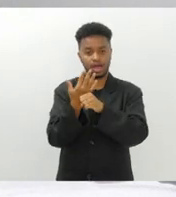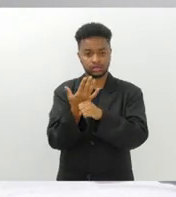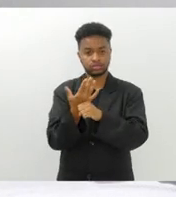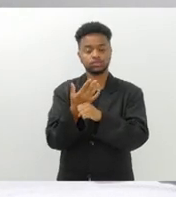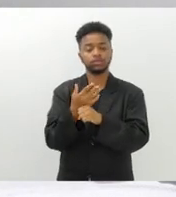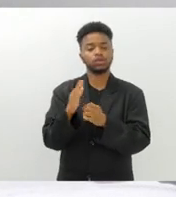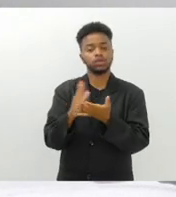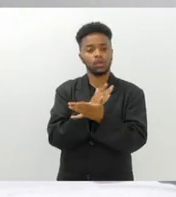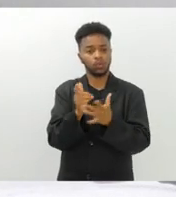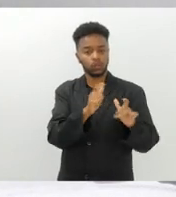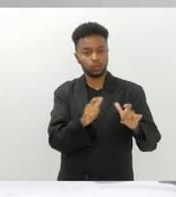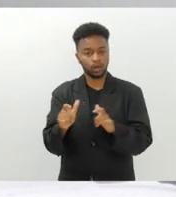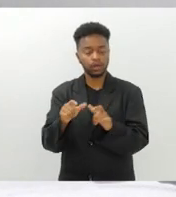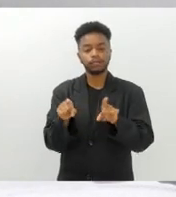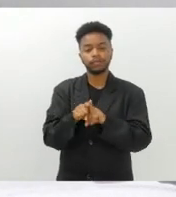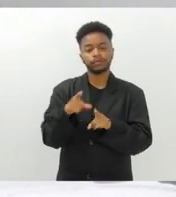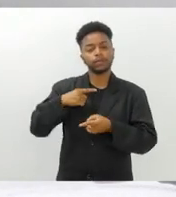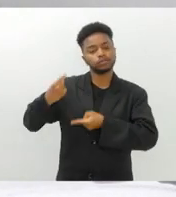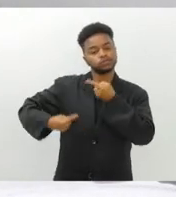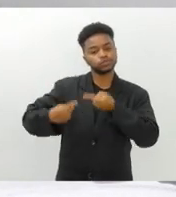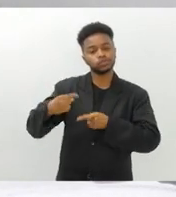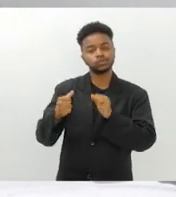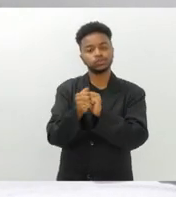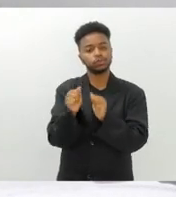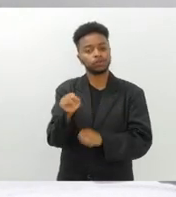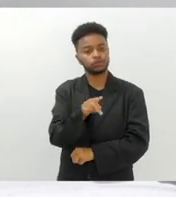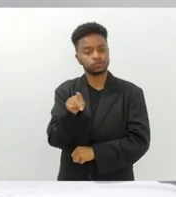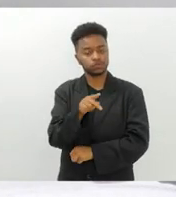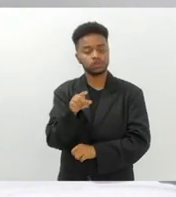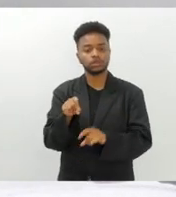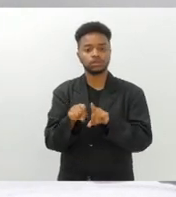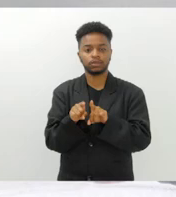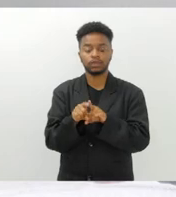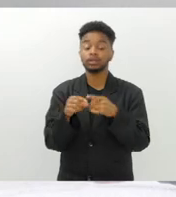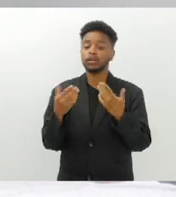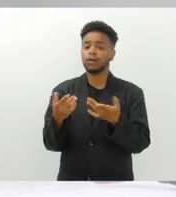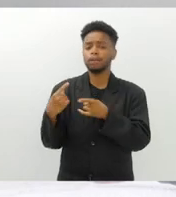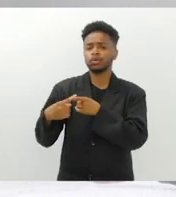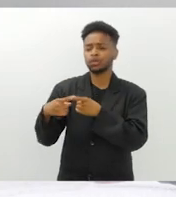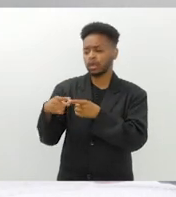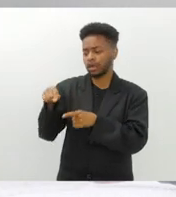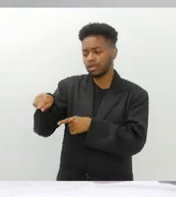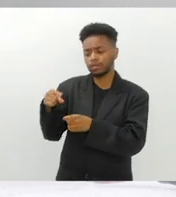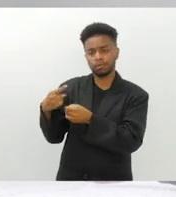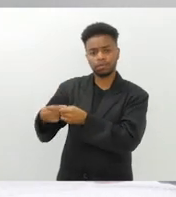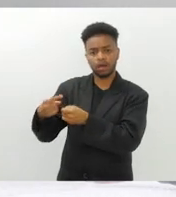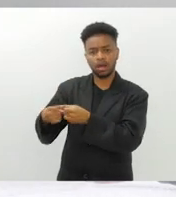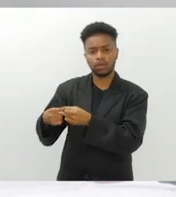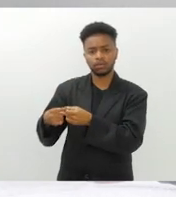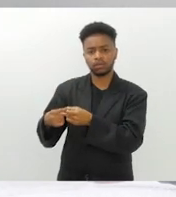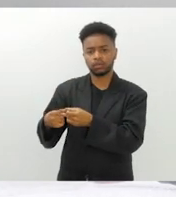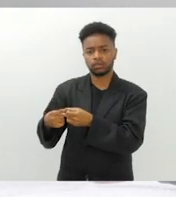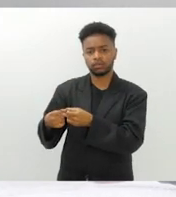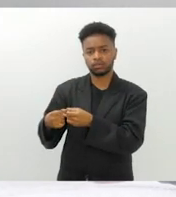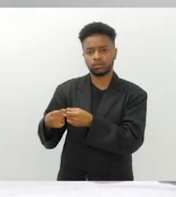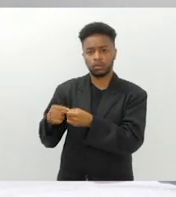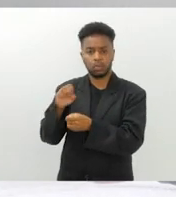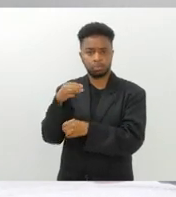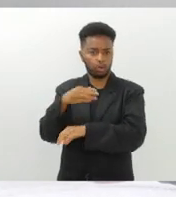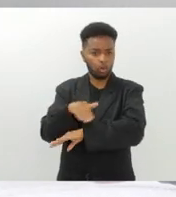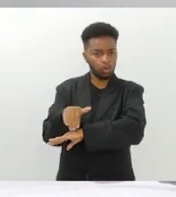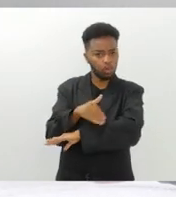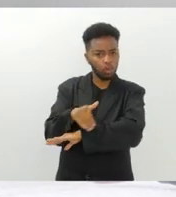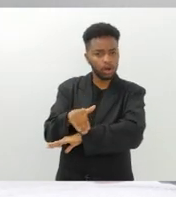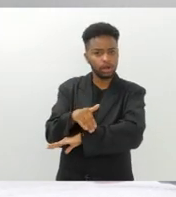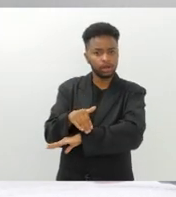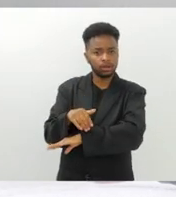ainda. E aí a discussão com os professores era o seguinte: por que, que um determinado bairro ou determinada rua